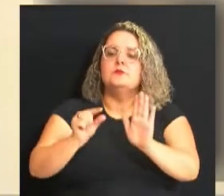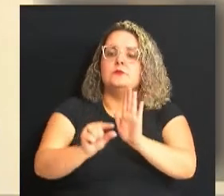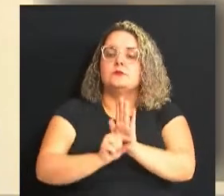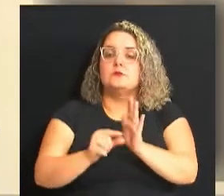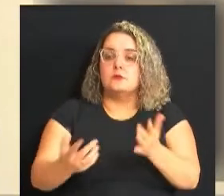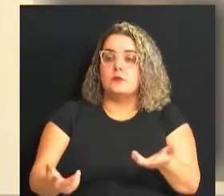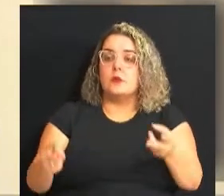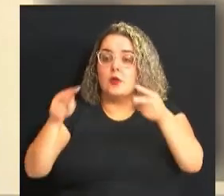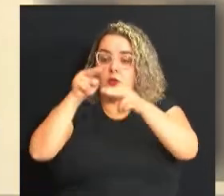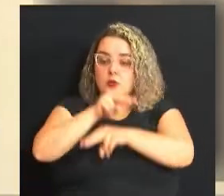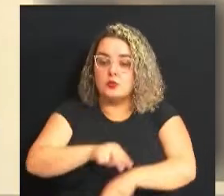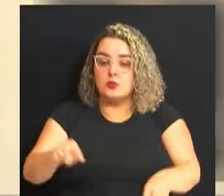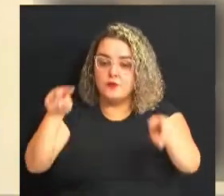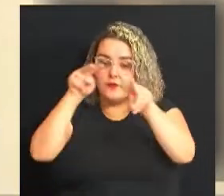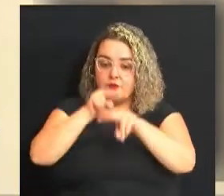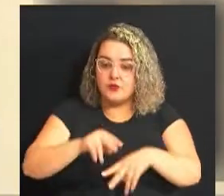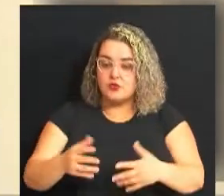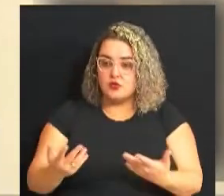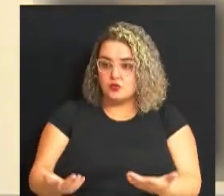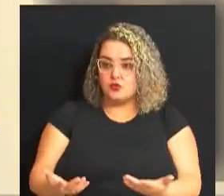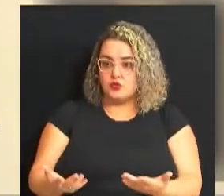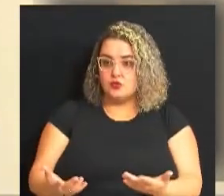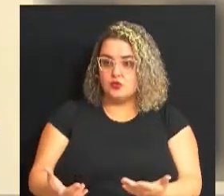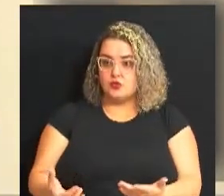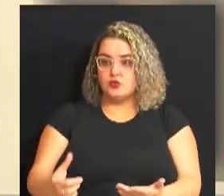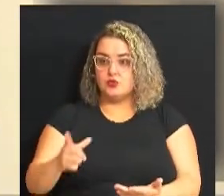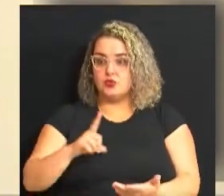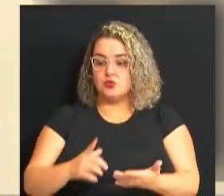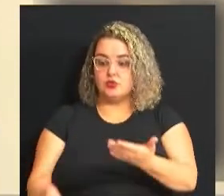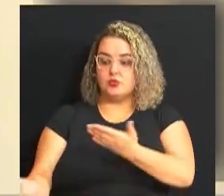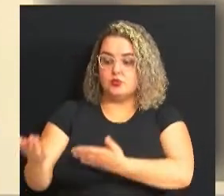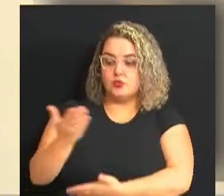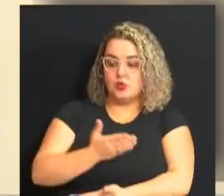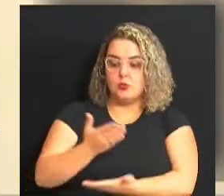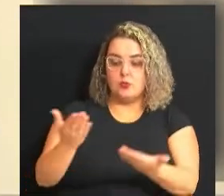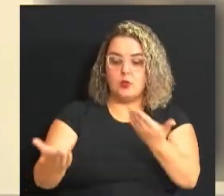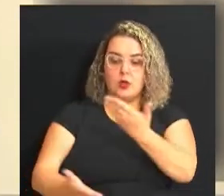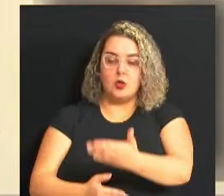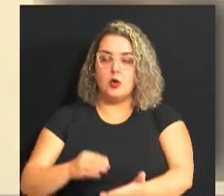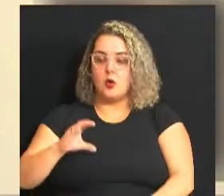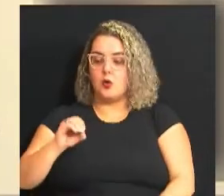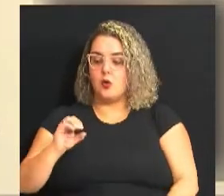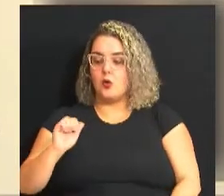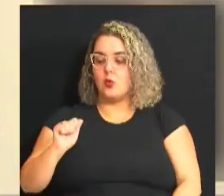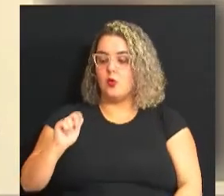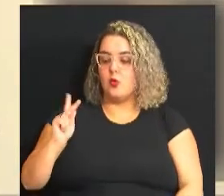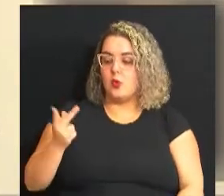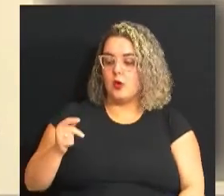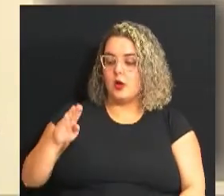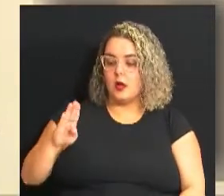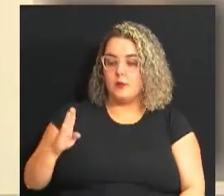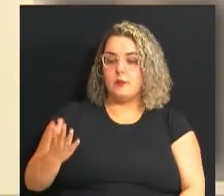de vista de haver esse intercâmbio com a Coab, com a administração municipal,